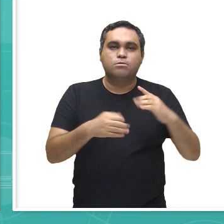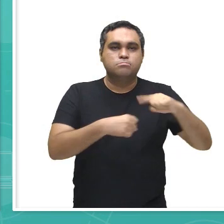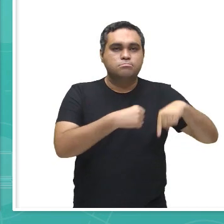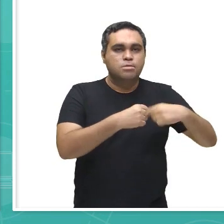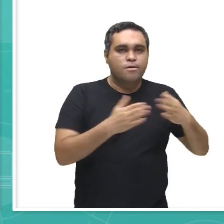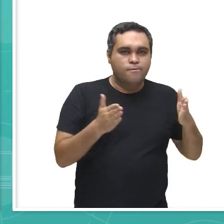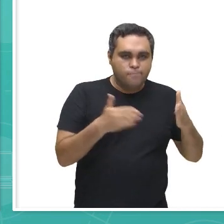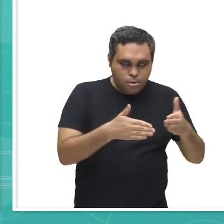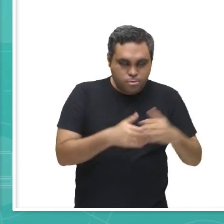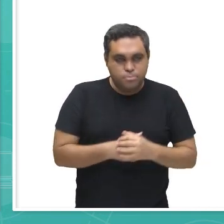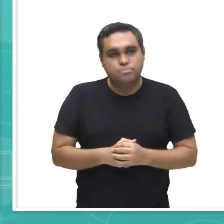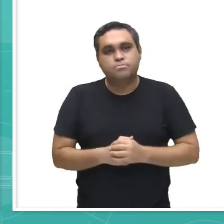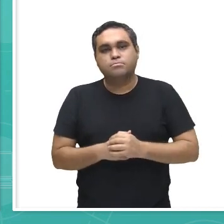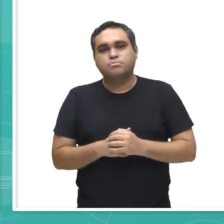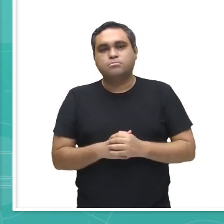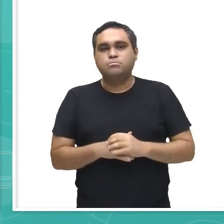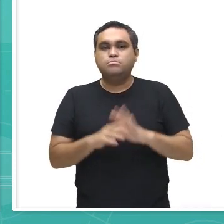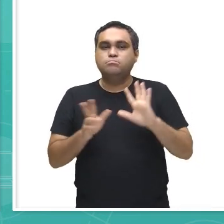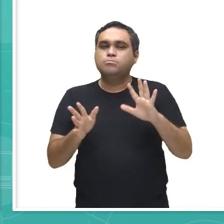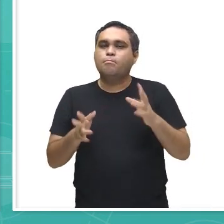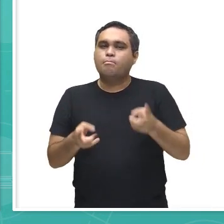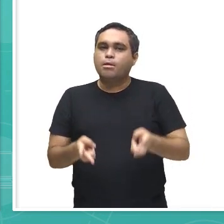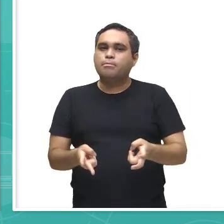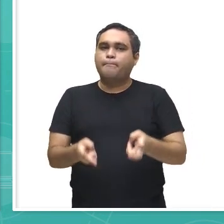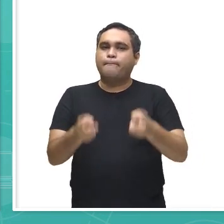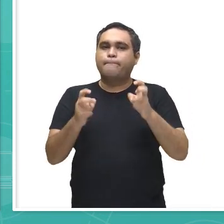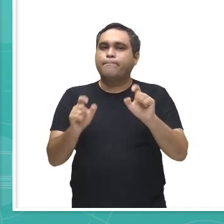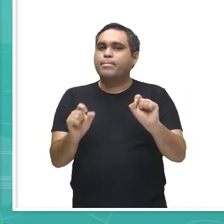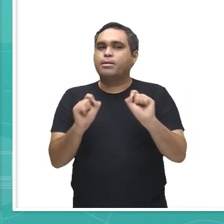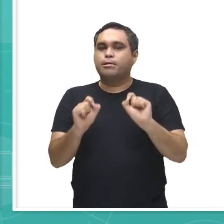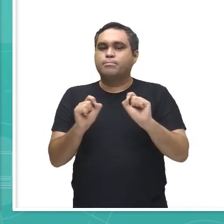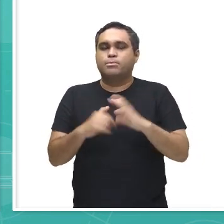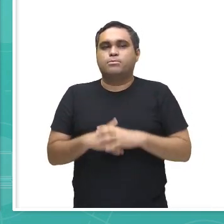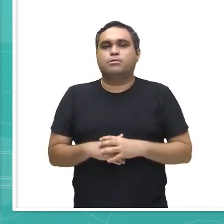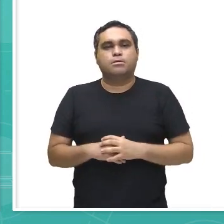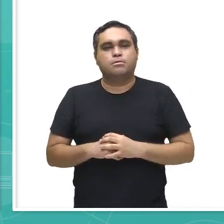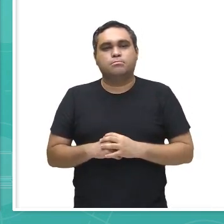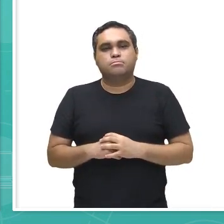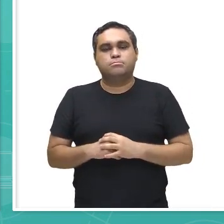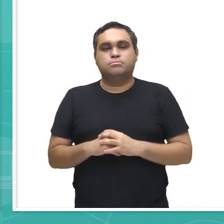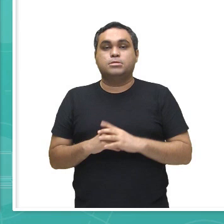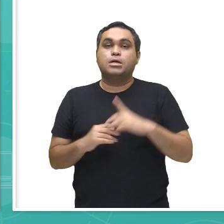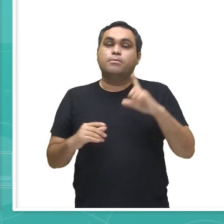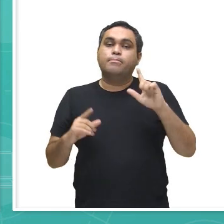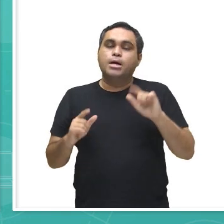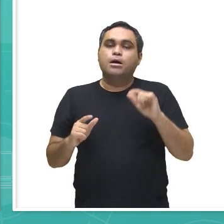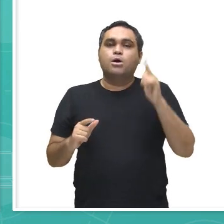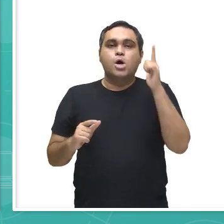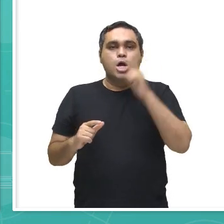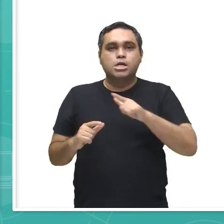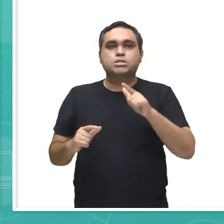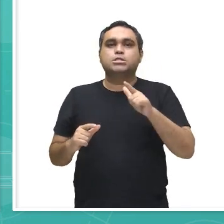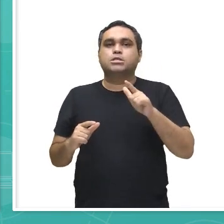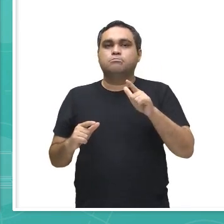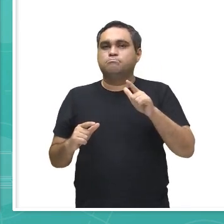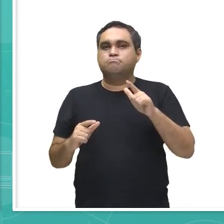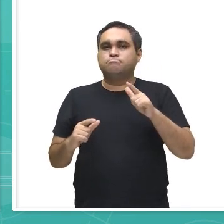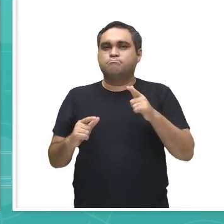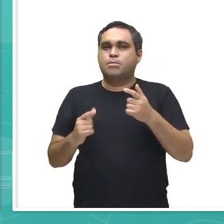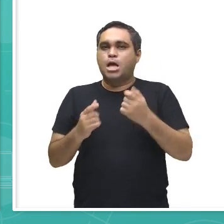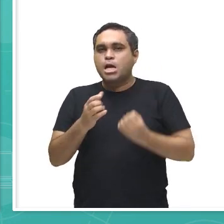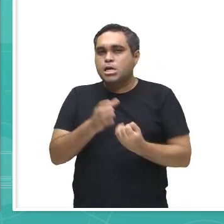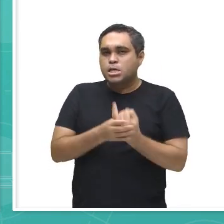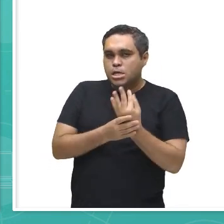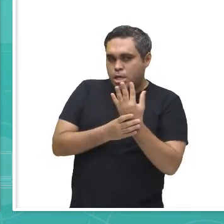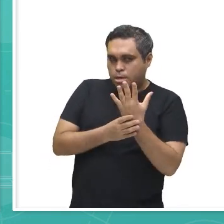gente observa que para formar ali determinadas substâncias, é necessário que tenha uma combinação, tá? Então,